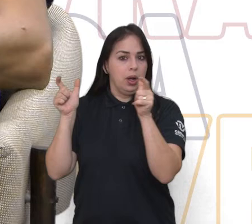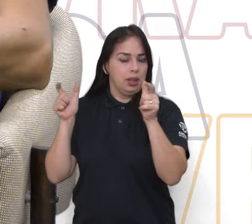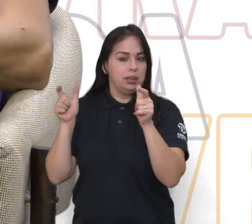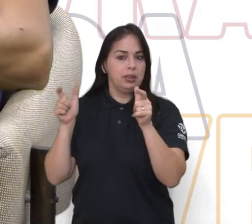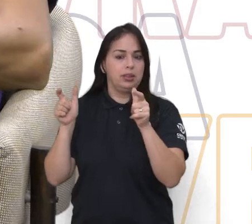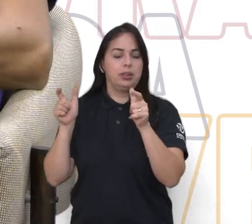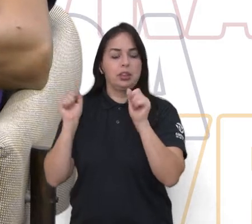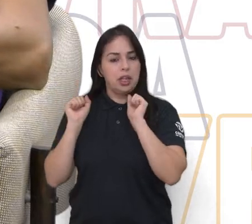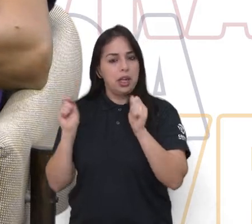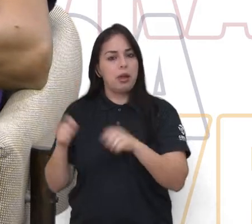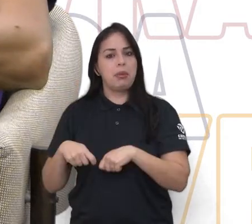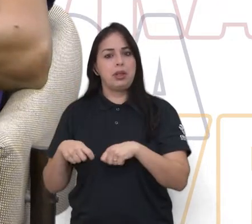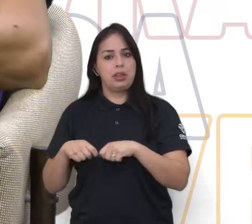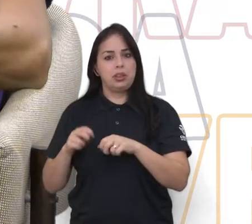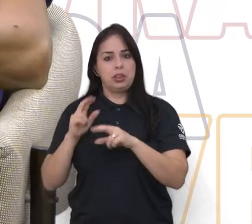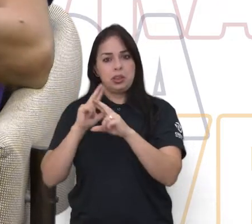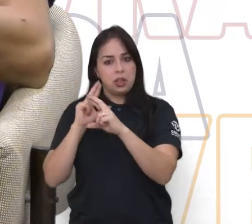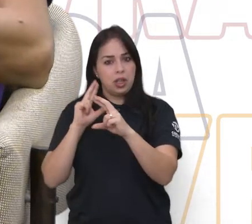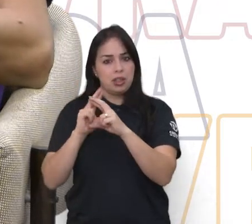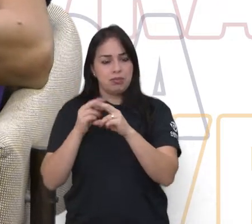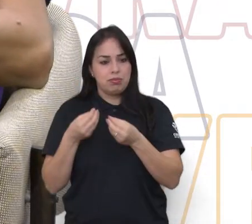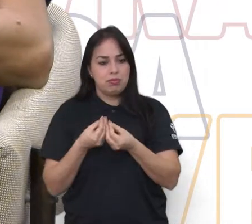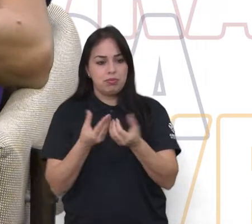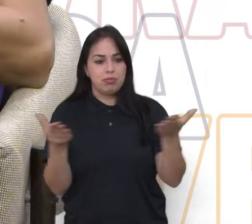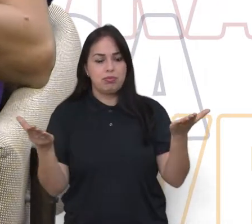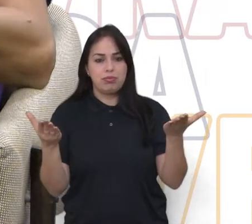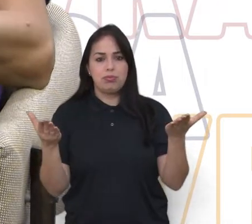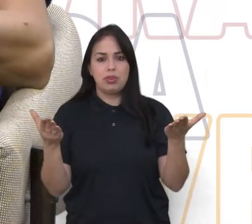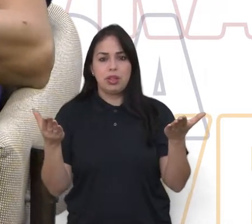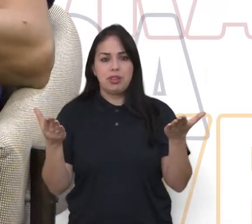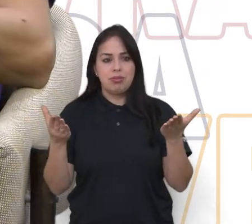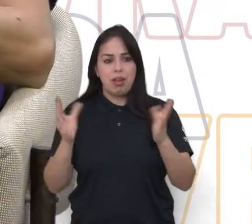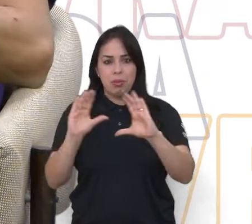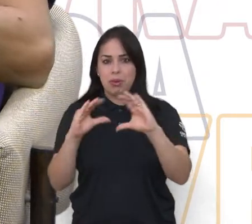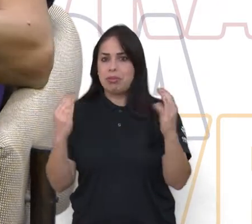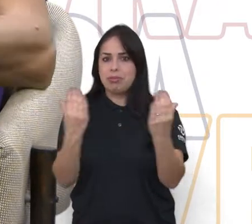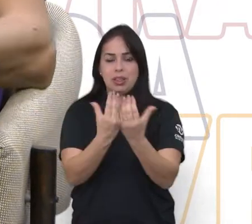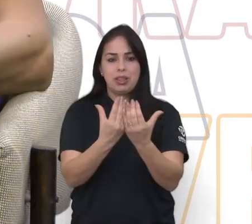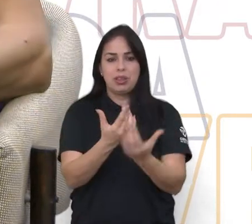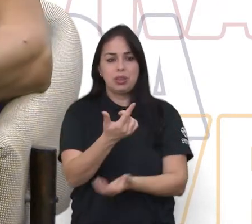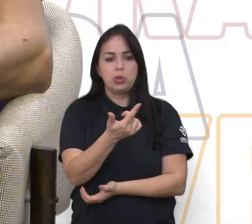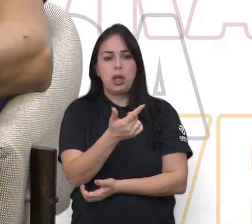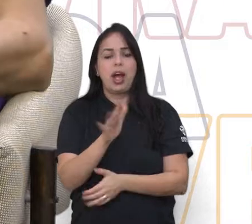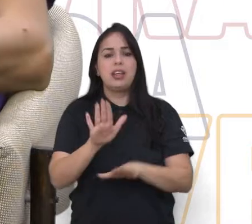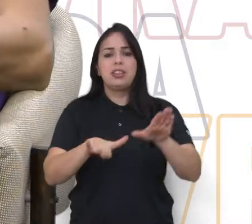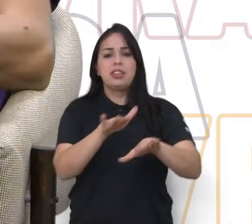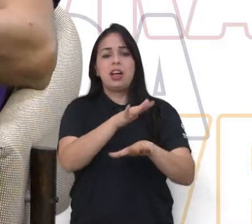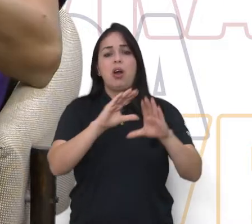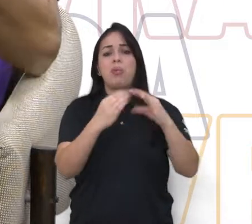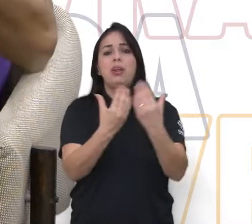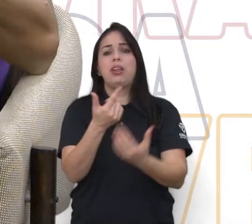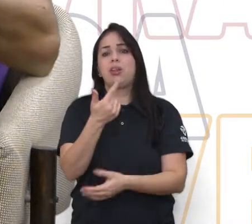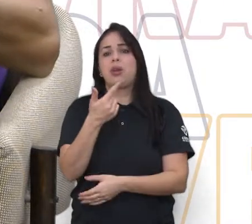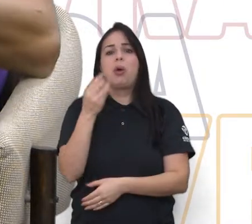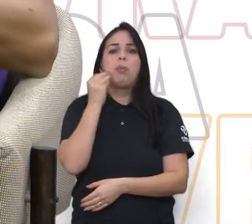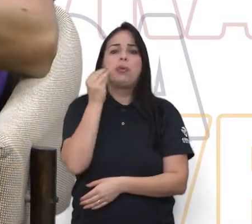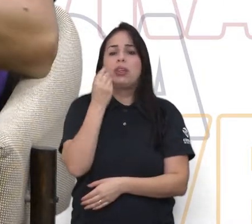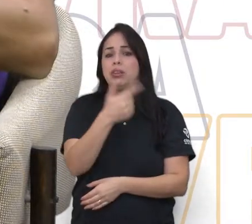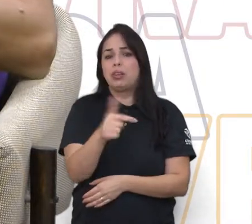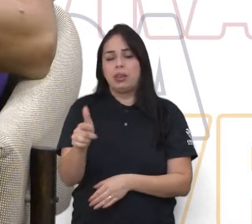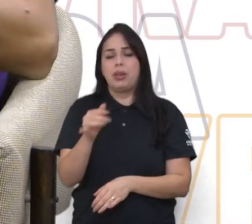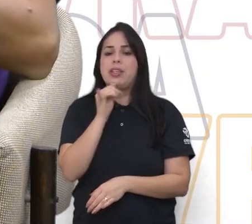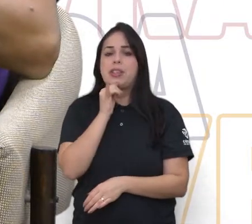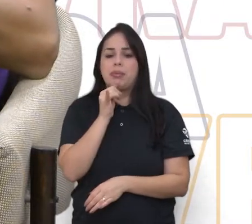ao Reciclaí levar este projeto para comunidades que não têm muita oportunidade. Como a gente já conseguiu